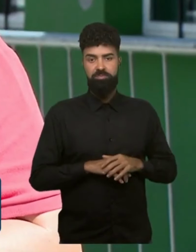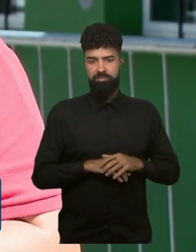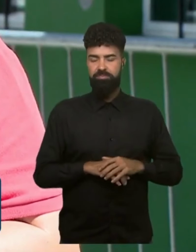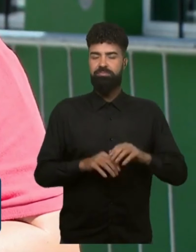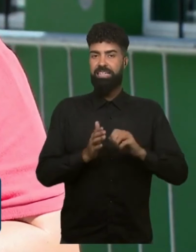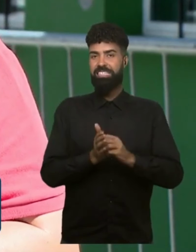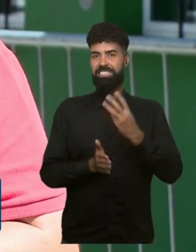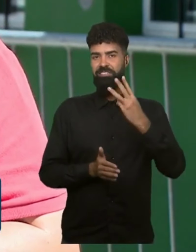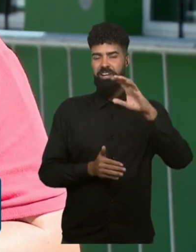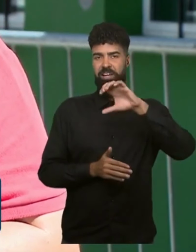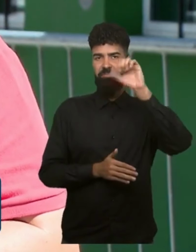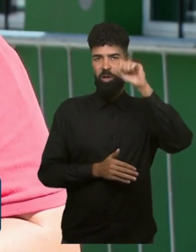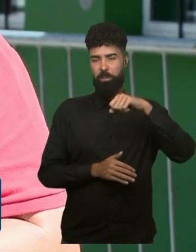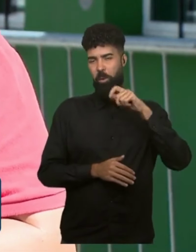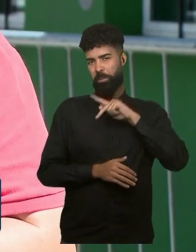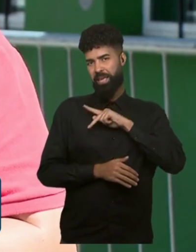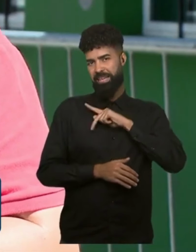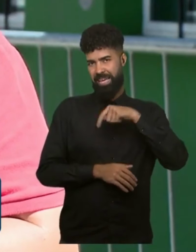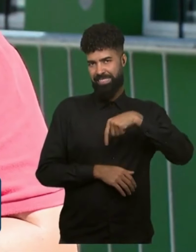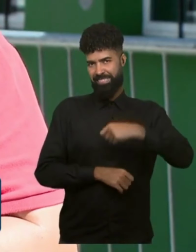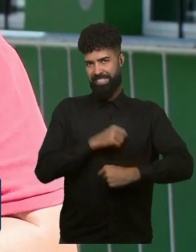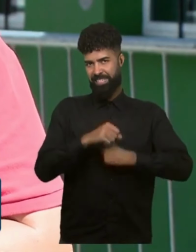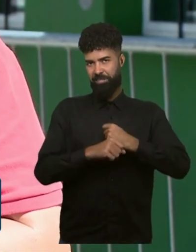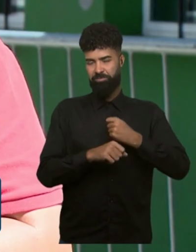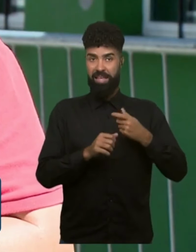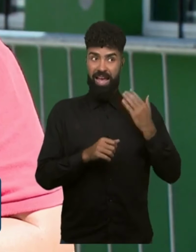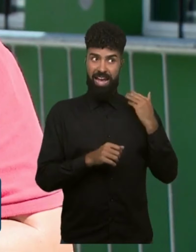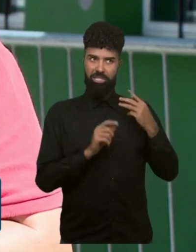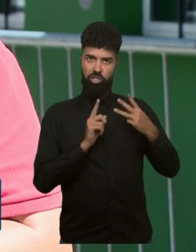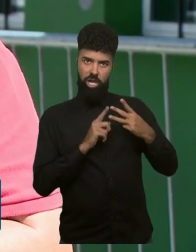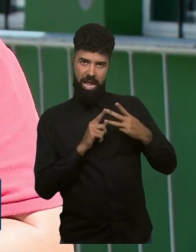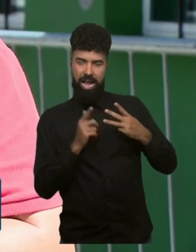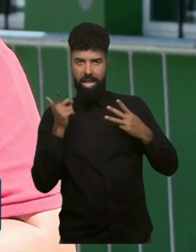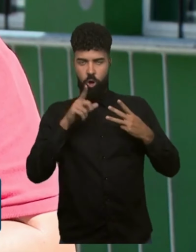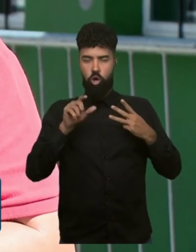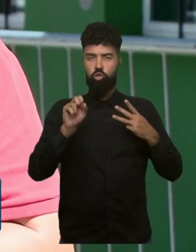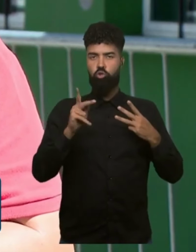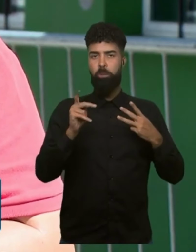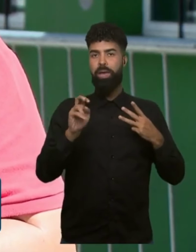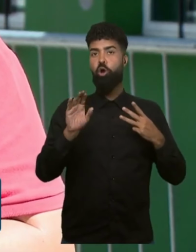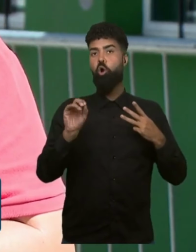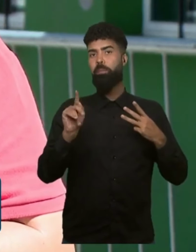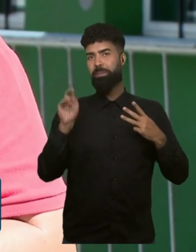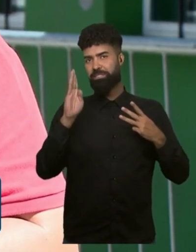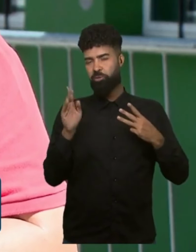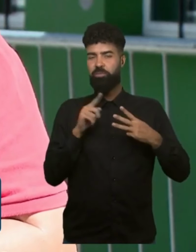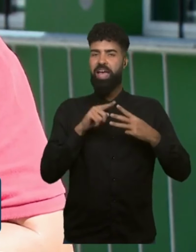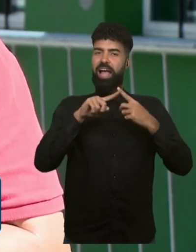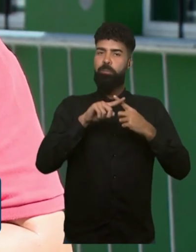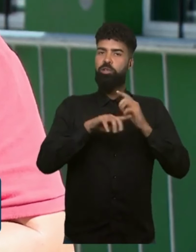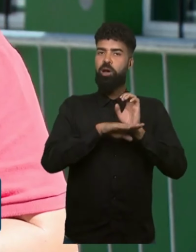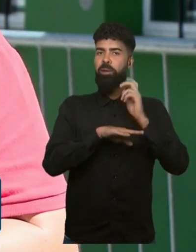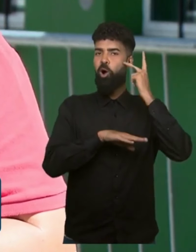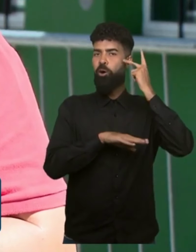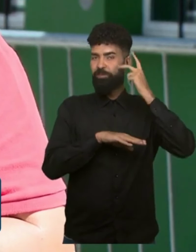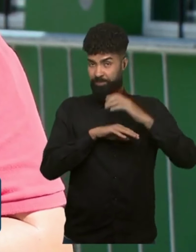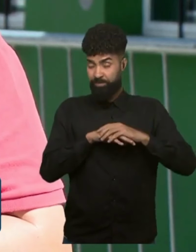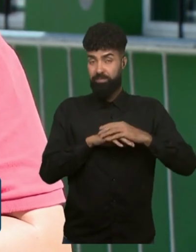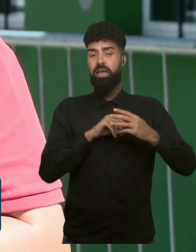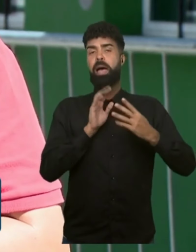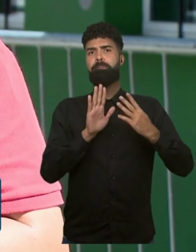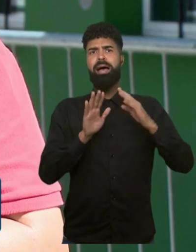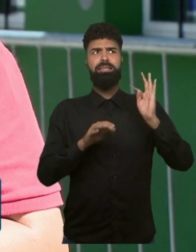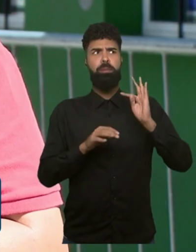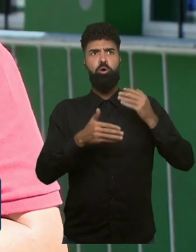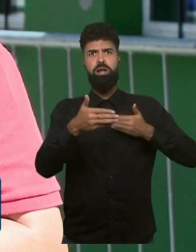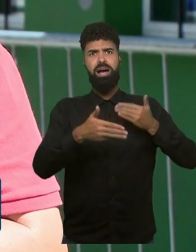do Palmeiras neste ano. Antes, o Verdão já havia conquistado a Supercopa do Brasil e o Paulistão. Só que a temporada passou